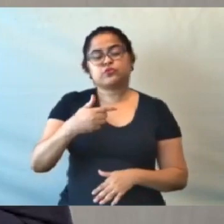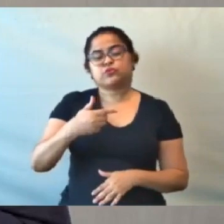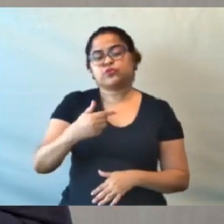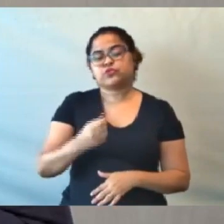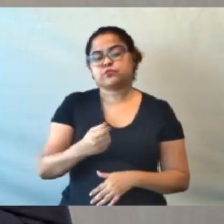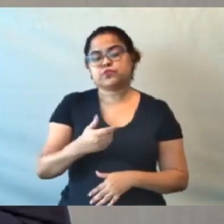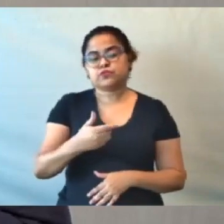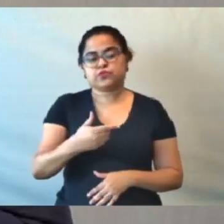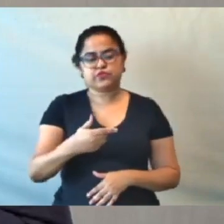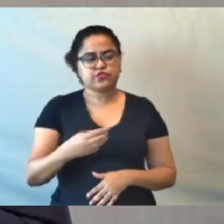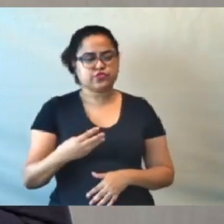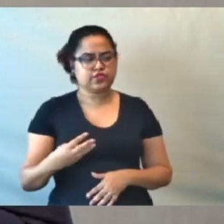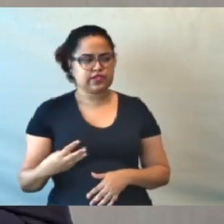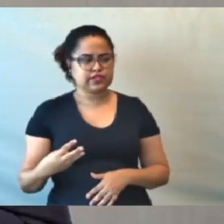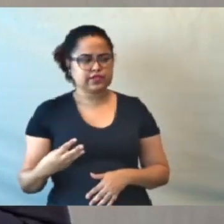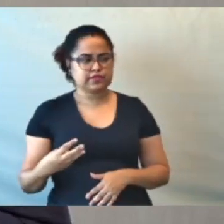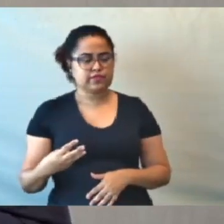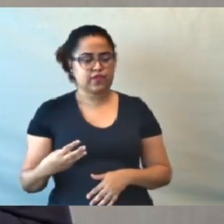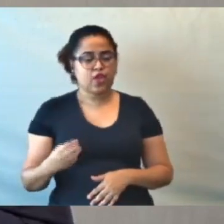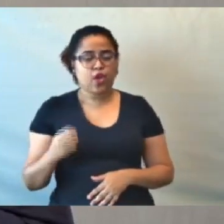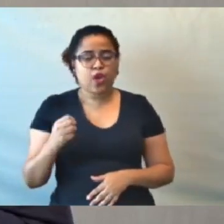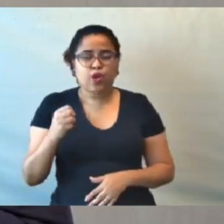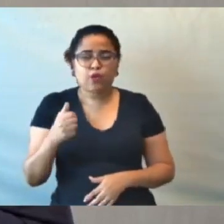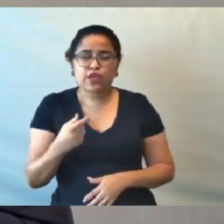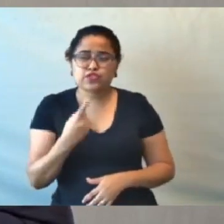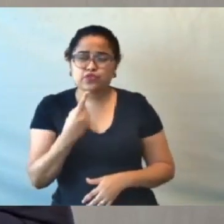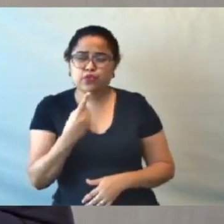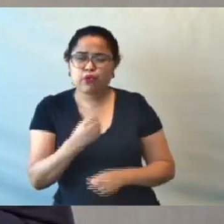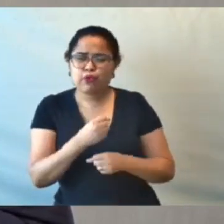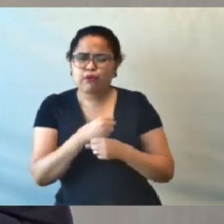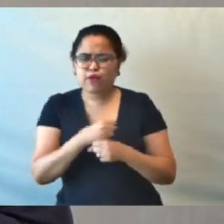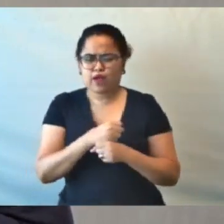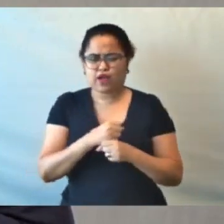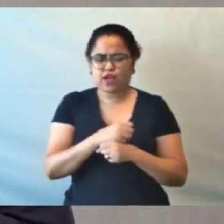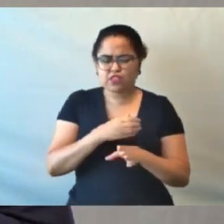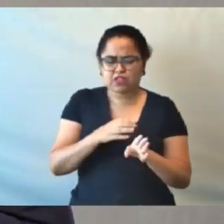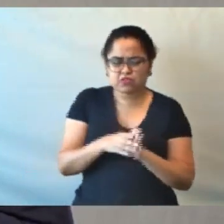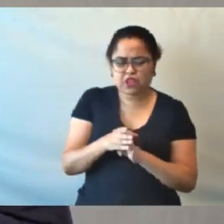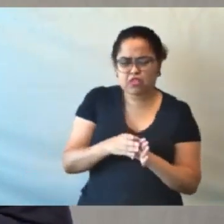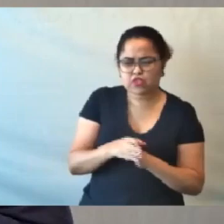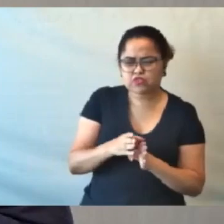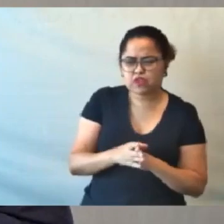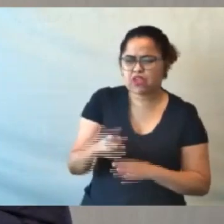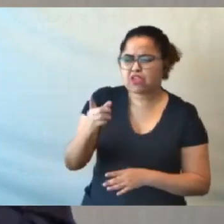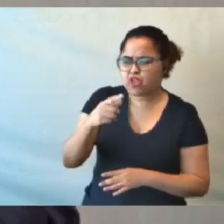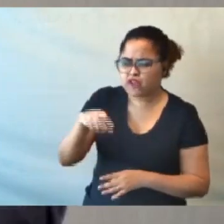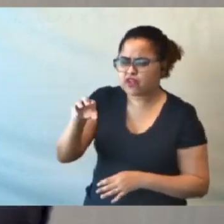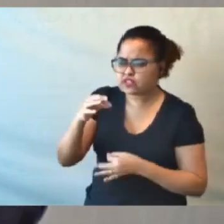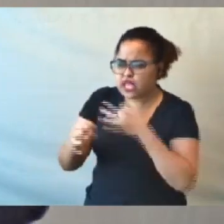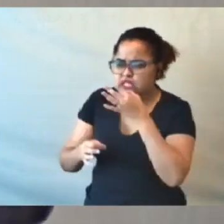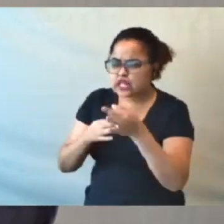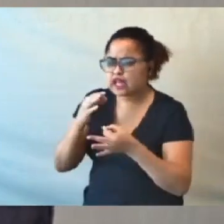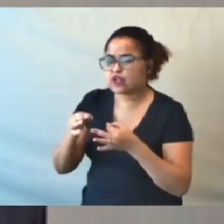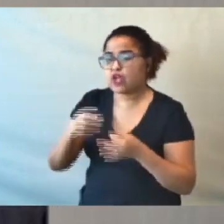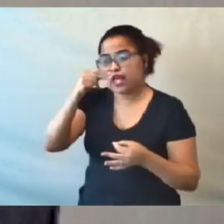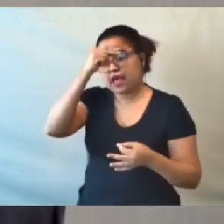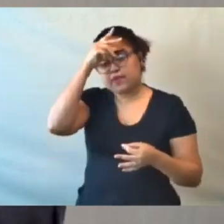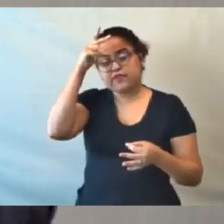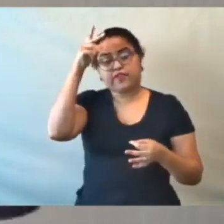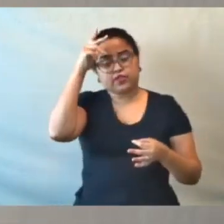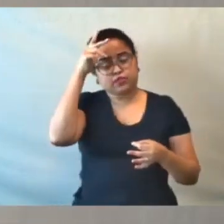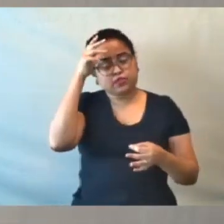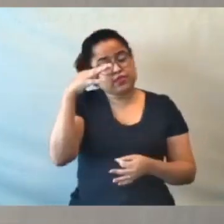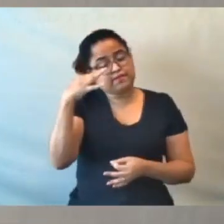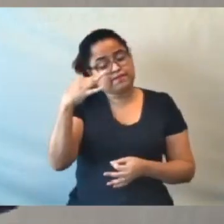ano após as orientações que vocês deram, a prefeitura certamente poderia ter